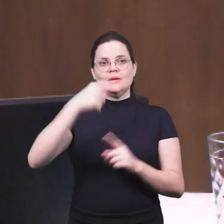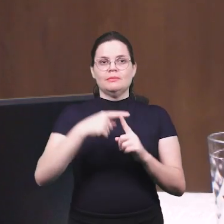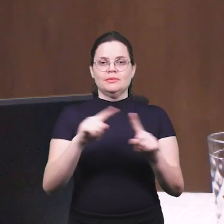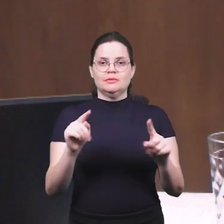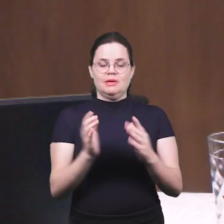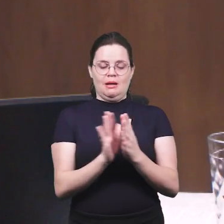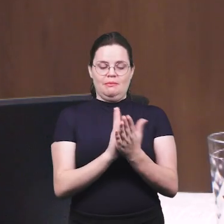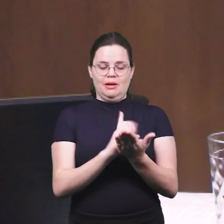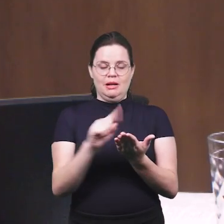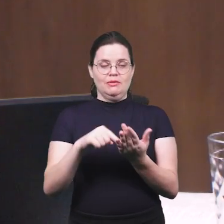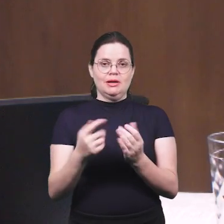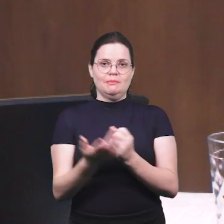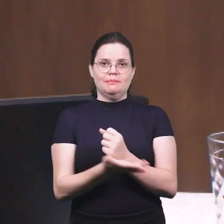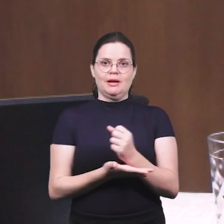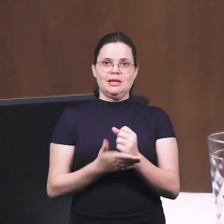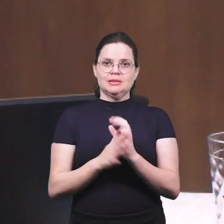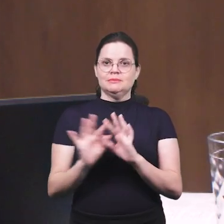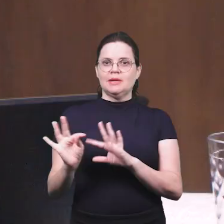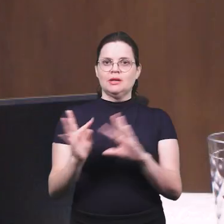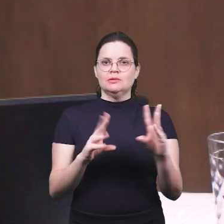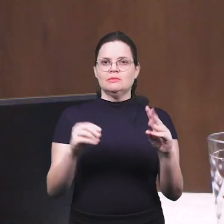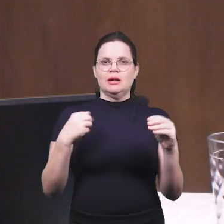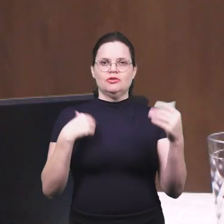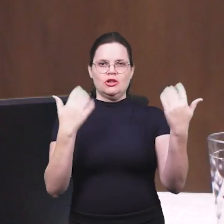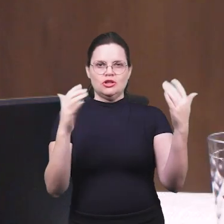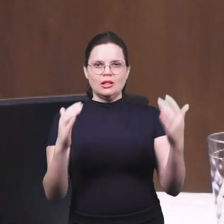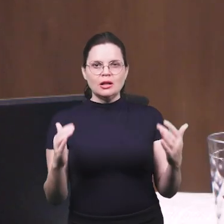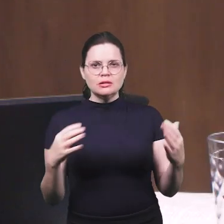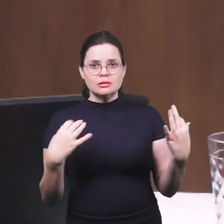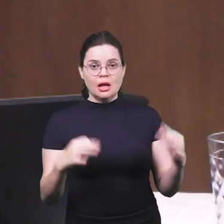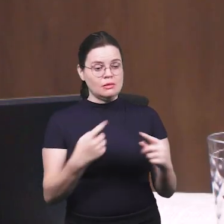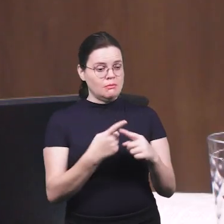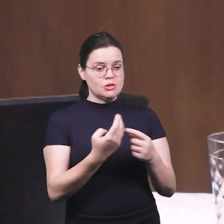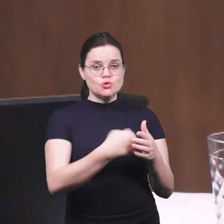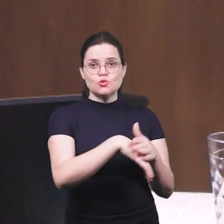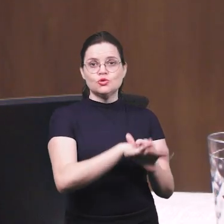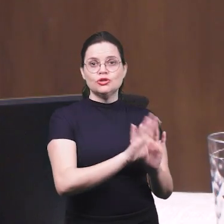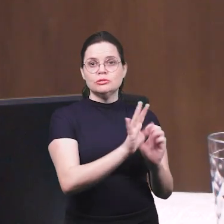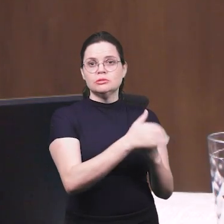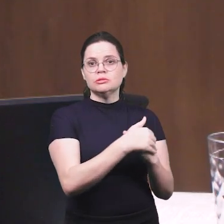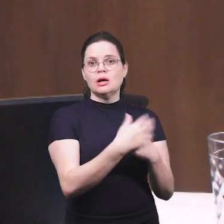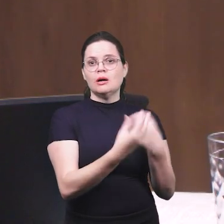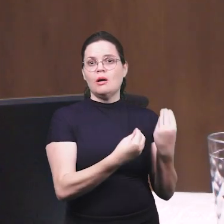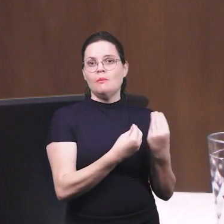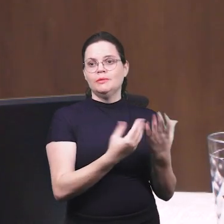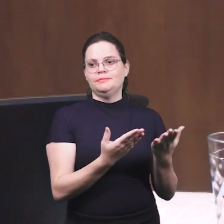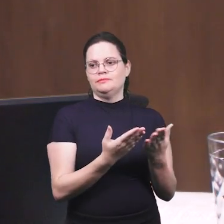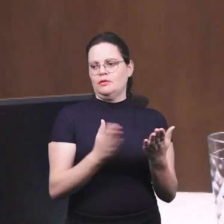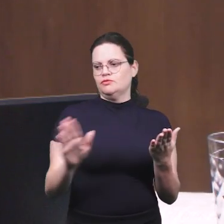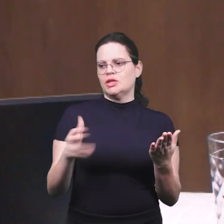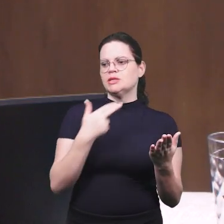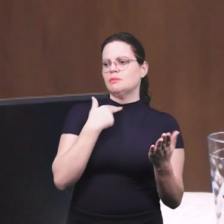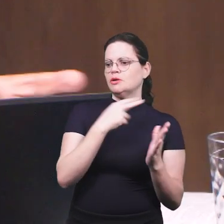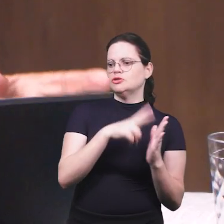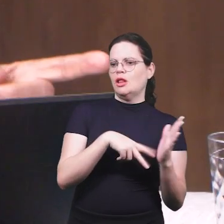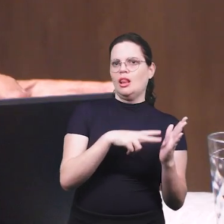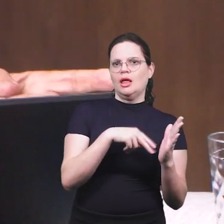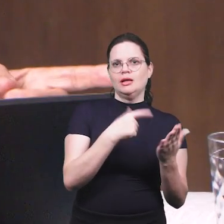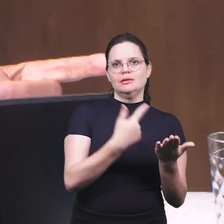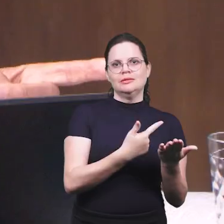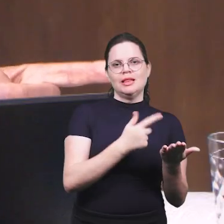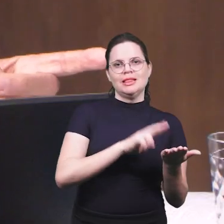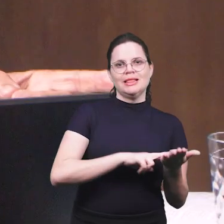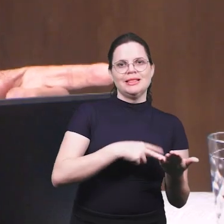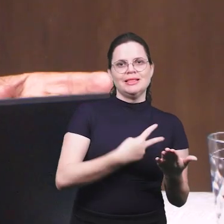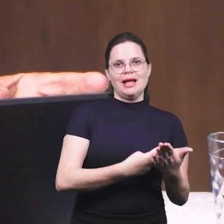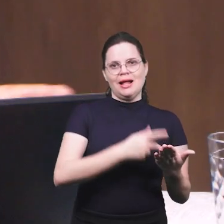fundamento, é a base para nós avaliarmos todas as coisas. Então, eles tiraram a palavra e colocaram os dogmas. E por isso